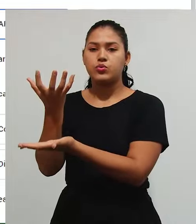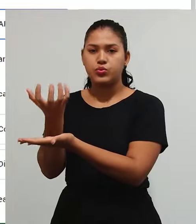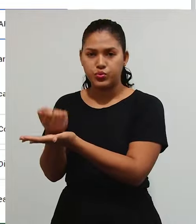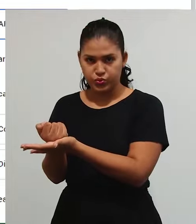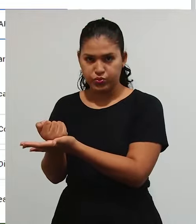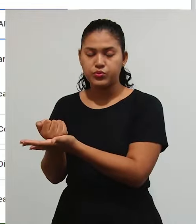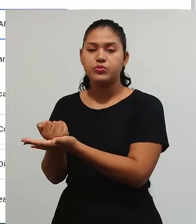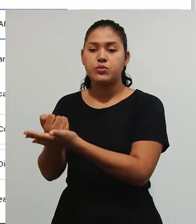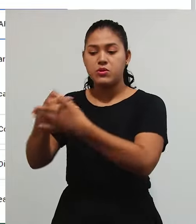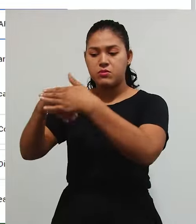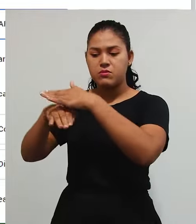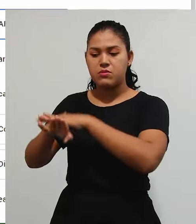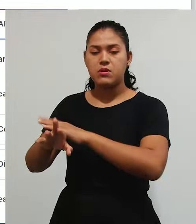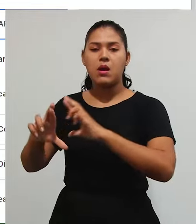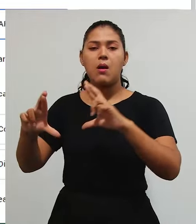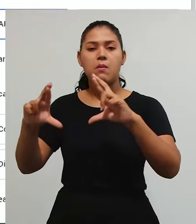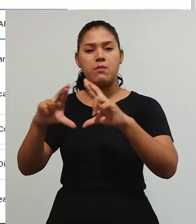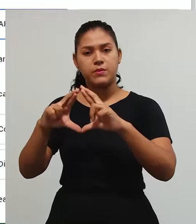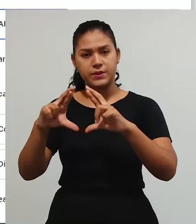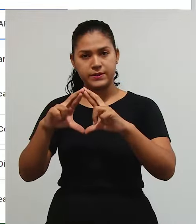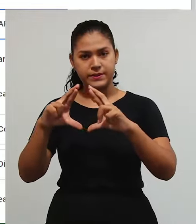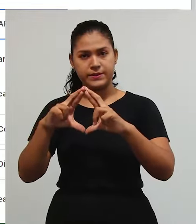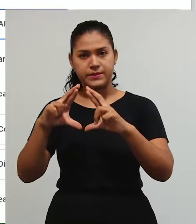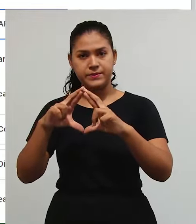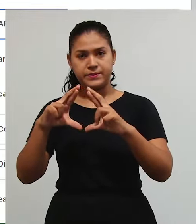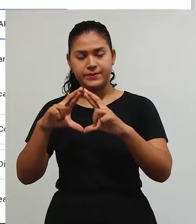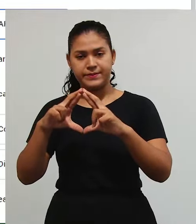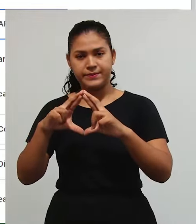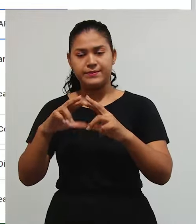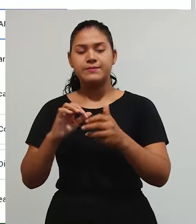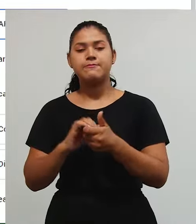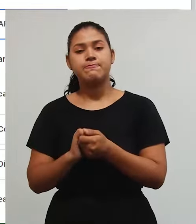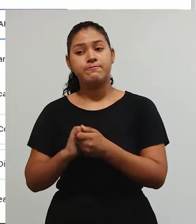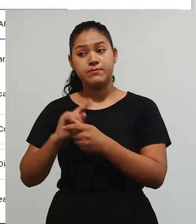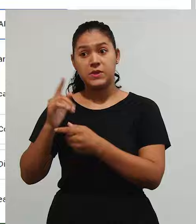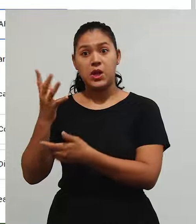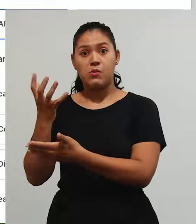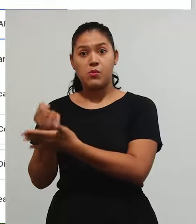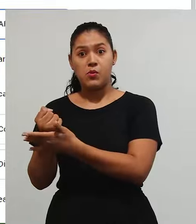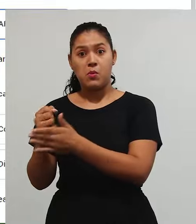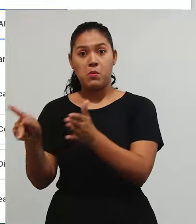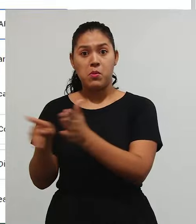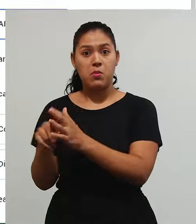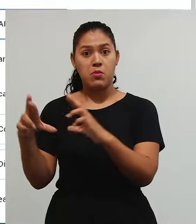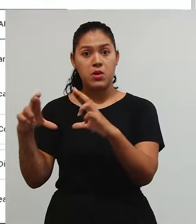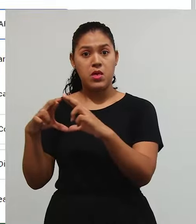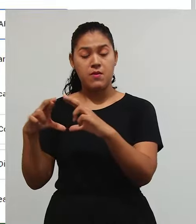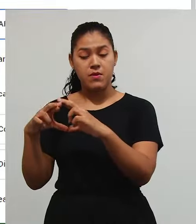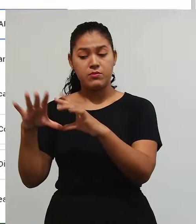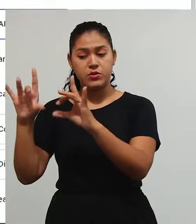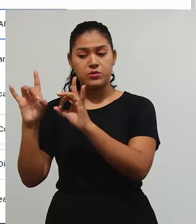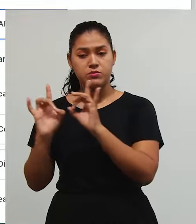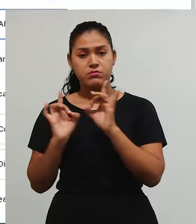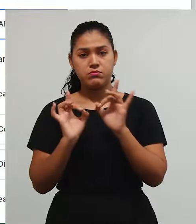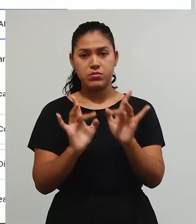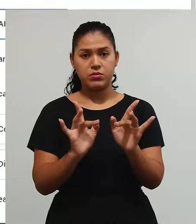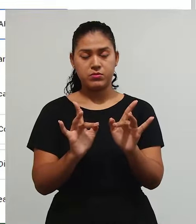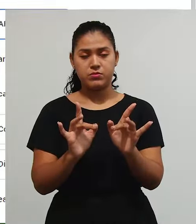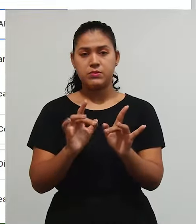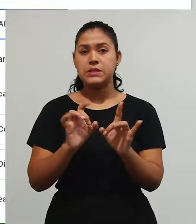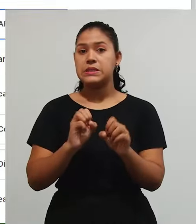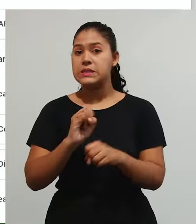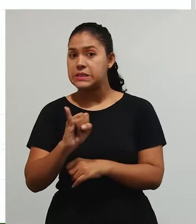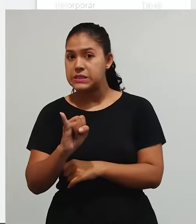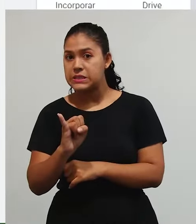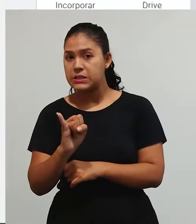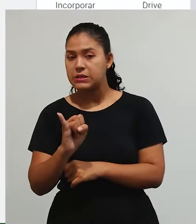que subir o arquivo aqui no seu Google Drive. E aí, daqui, você pode incorporar o vídeo, tá? Senão, não tem como você incorporar